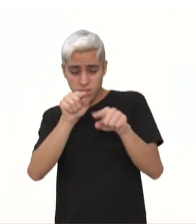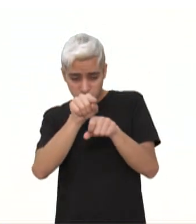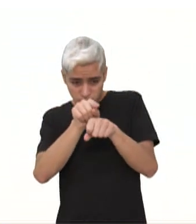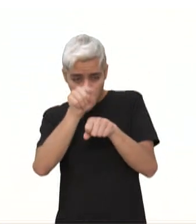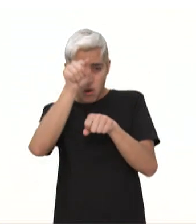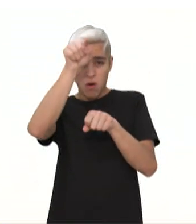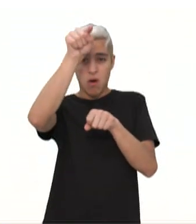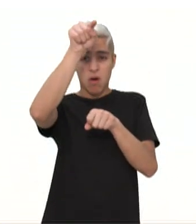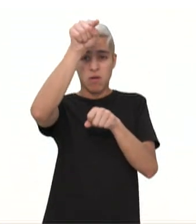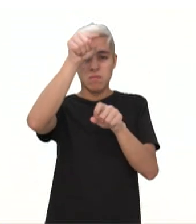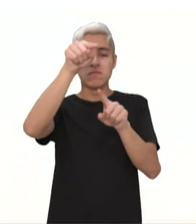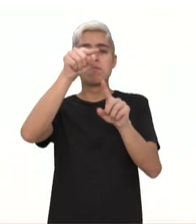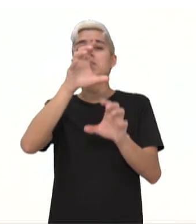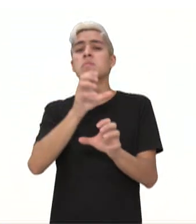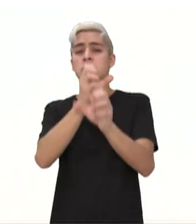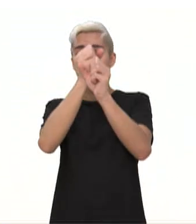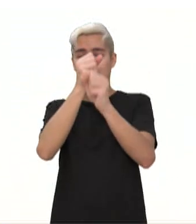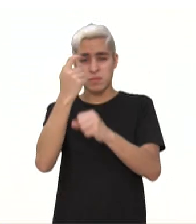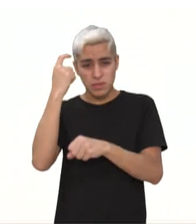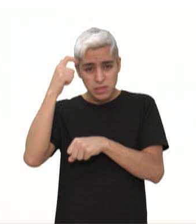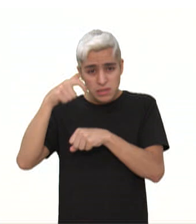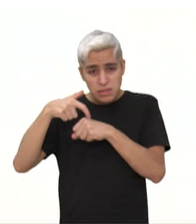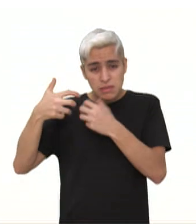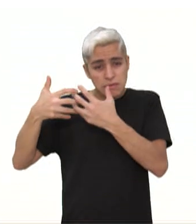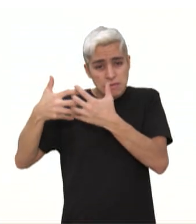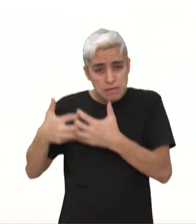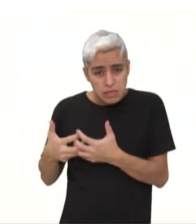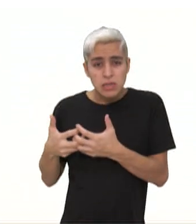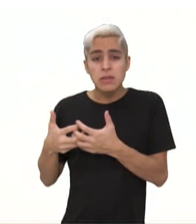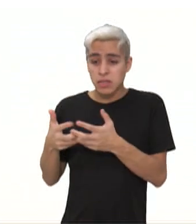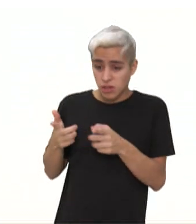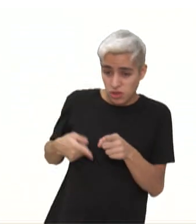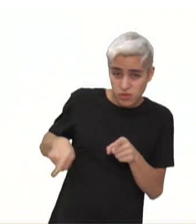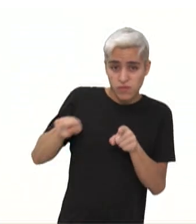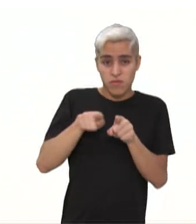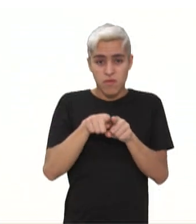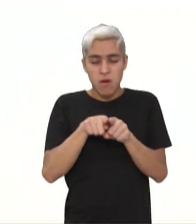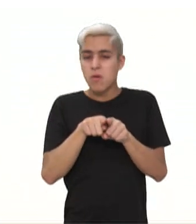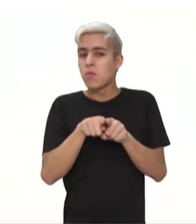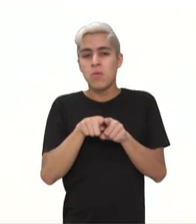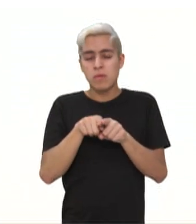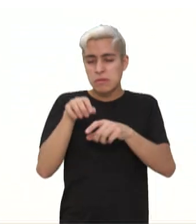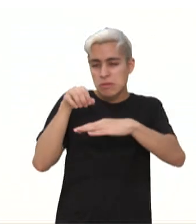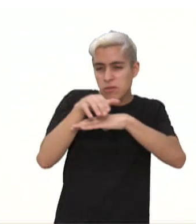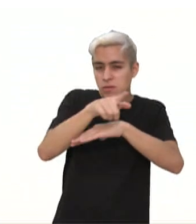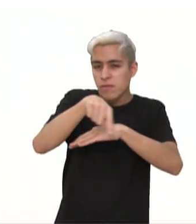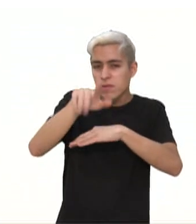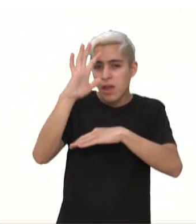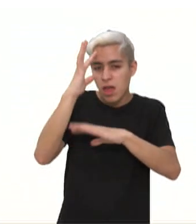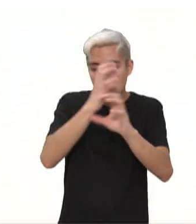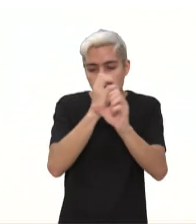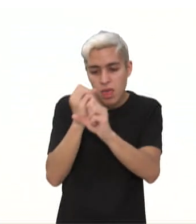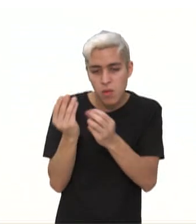projétil. Uns minutinhos para você pensar e a gente volta com algumas dicas de solução.